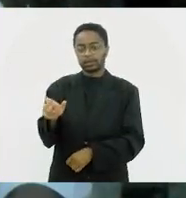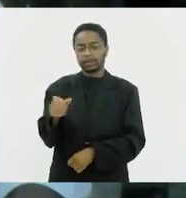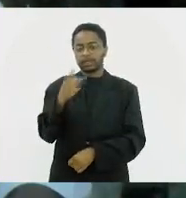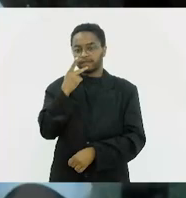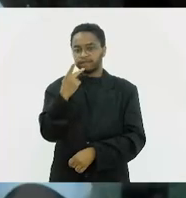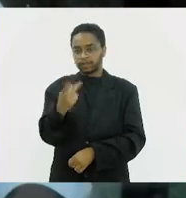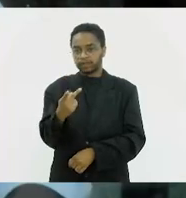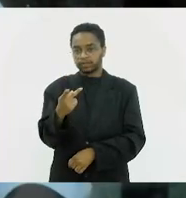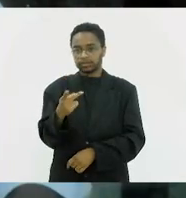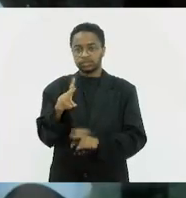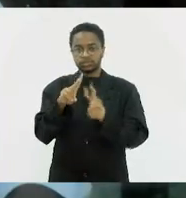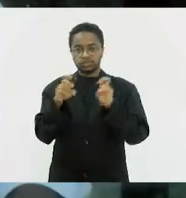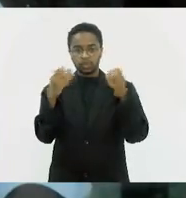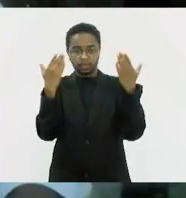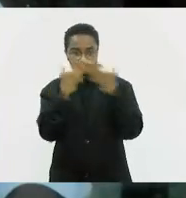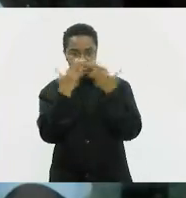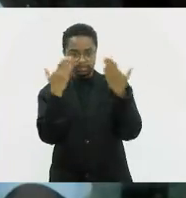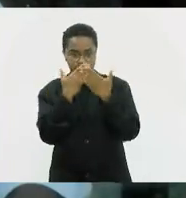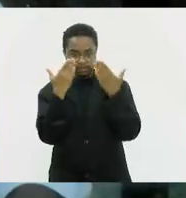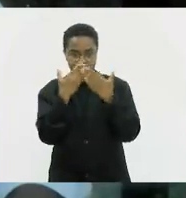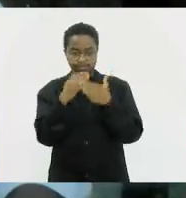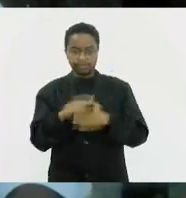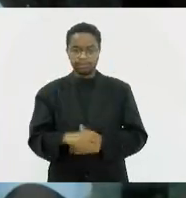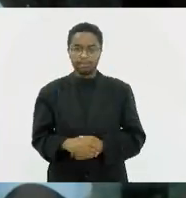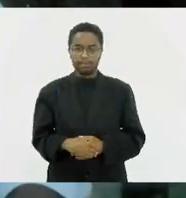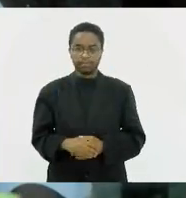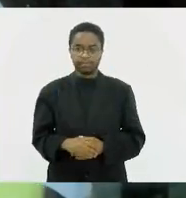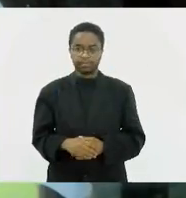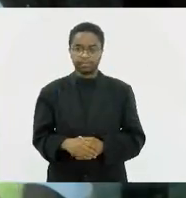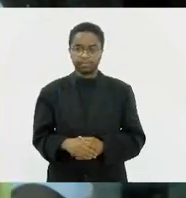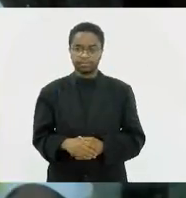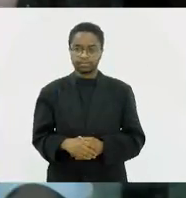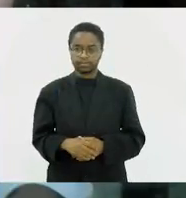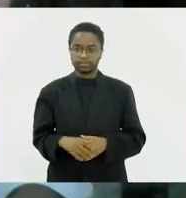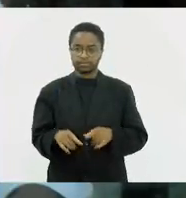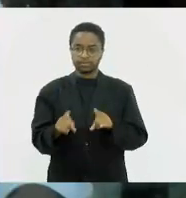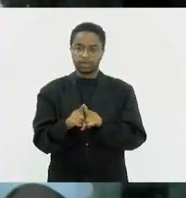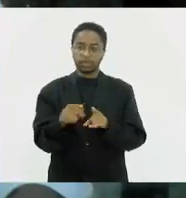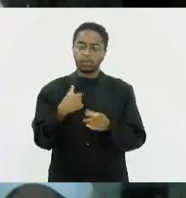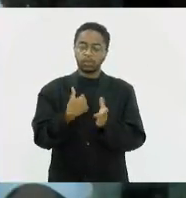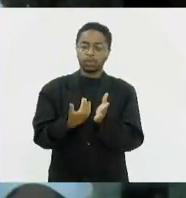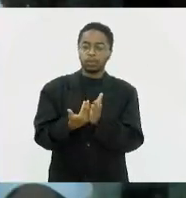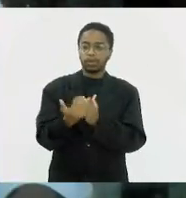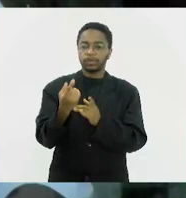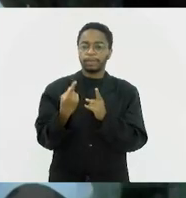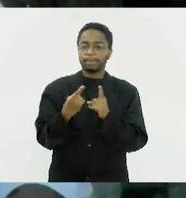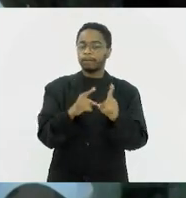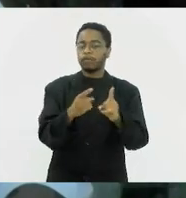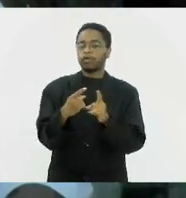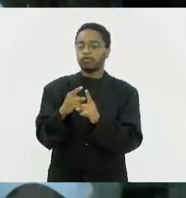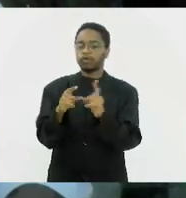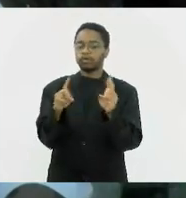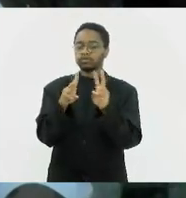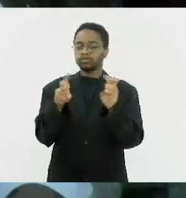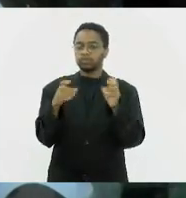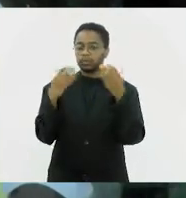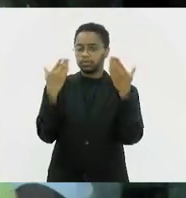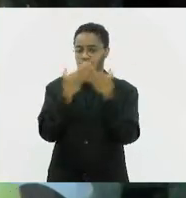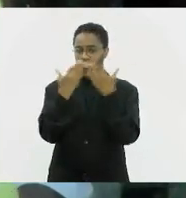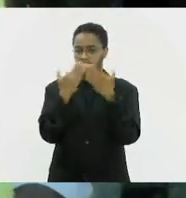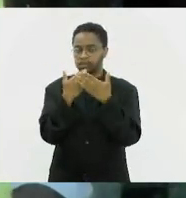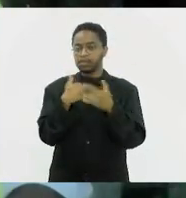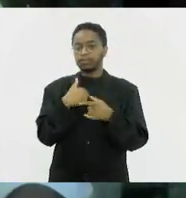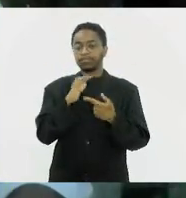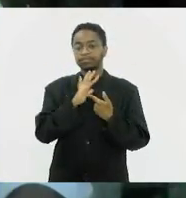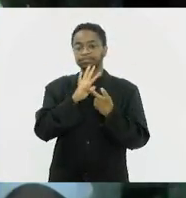da invisibilidade, e, para começar a provocar sobre a invisibilidade, eu mostro aqui